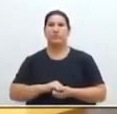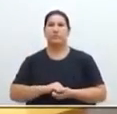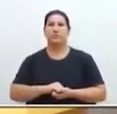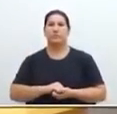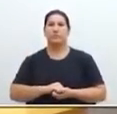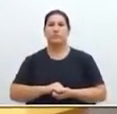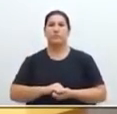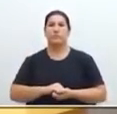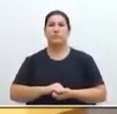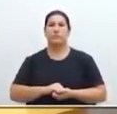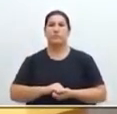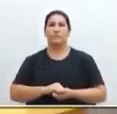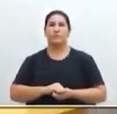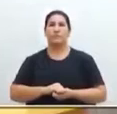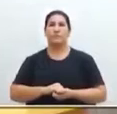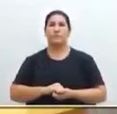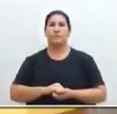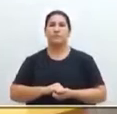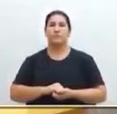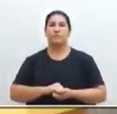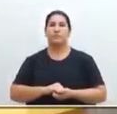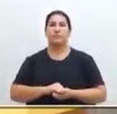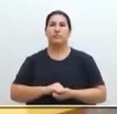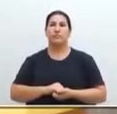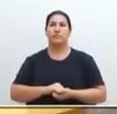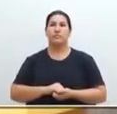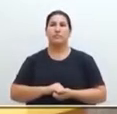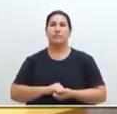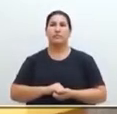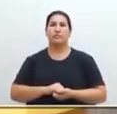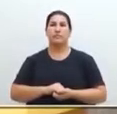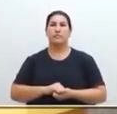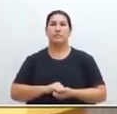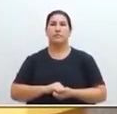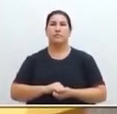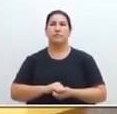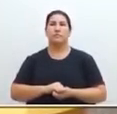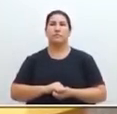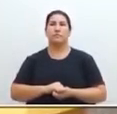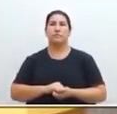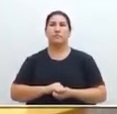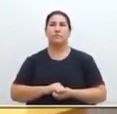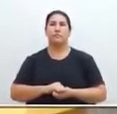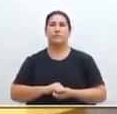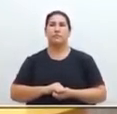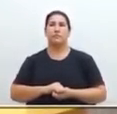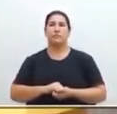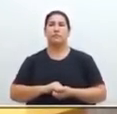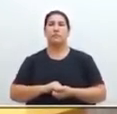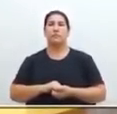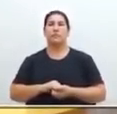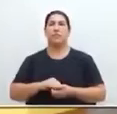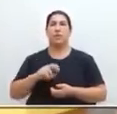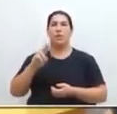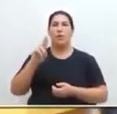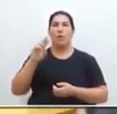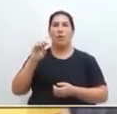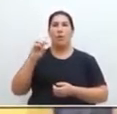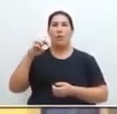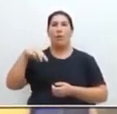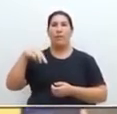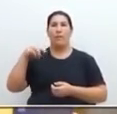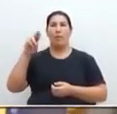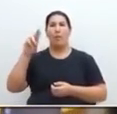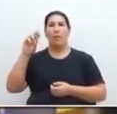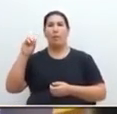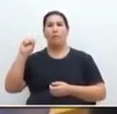gratidão a cada um e cada uma que se encontra nessa plenária Rosa muito obrigada pela